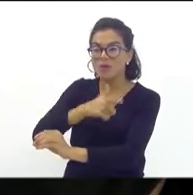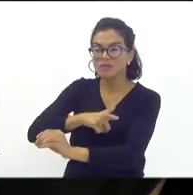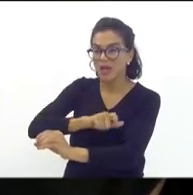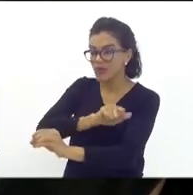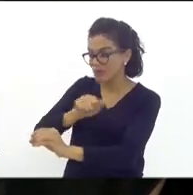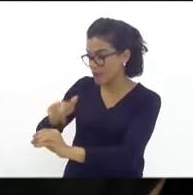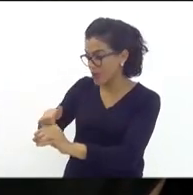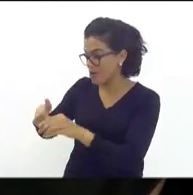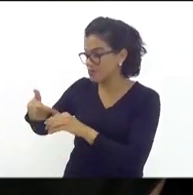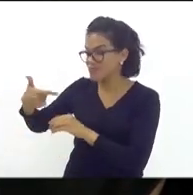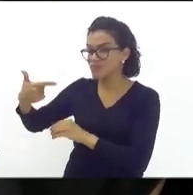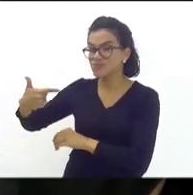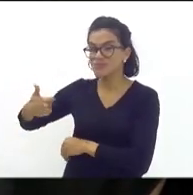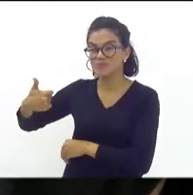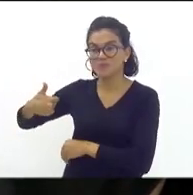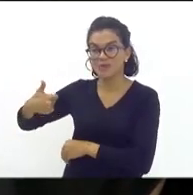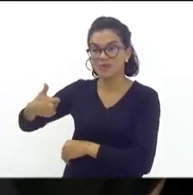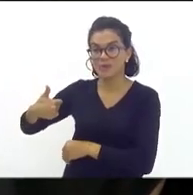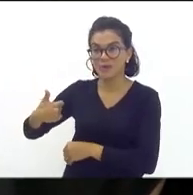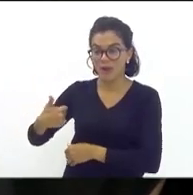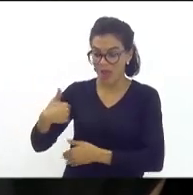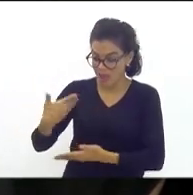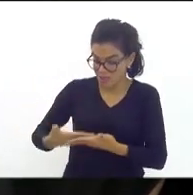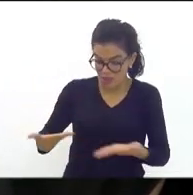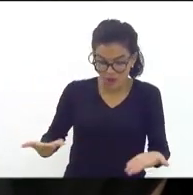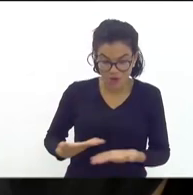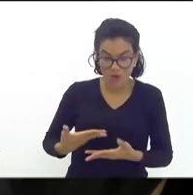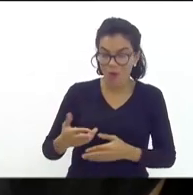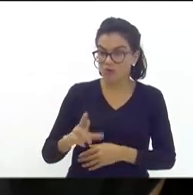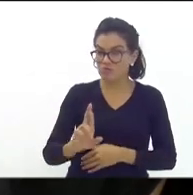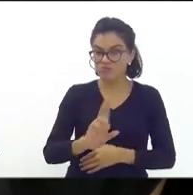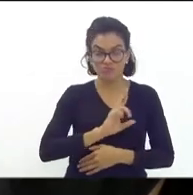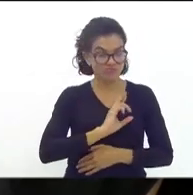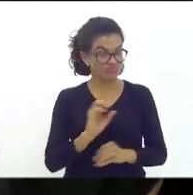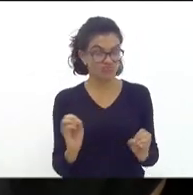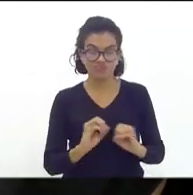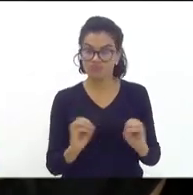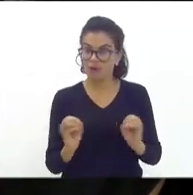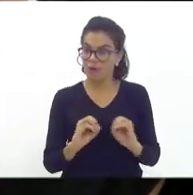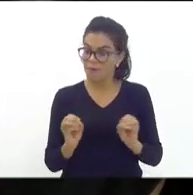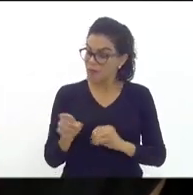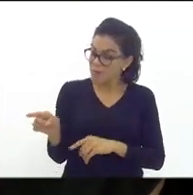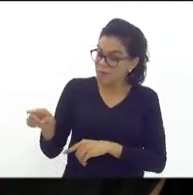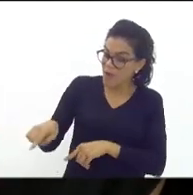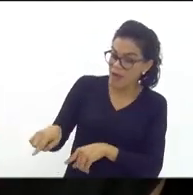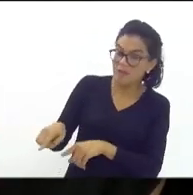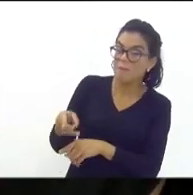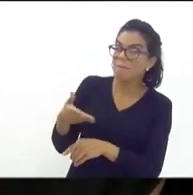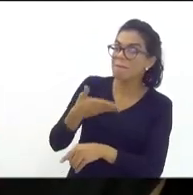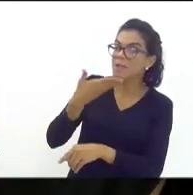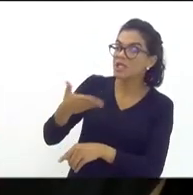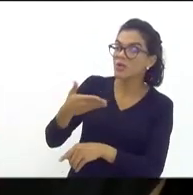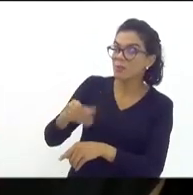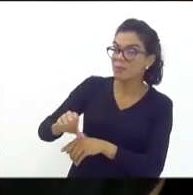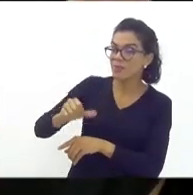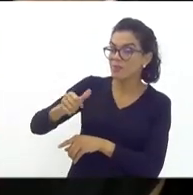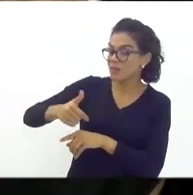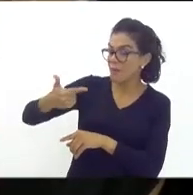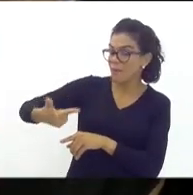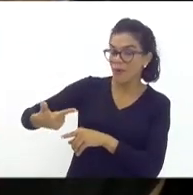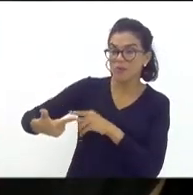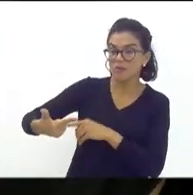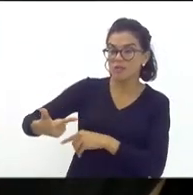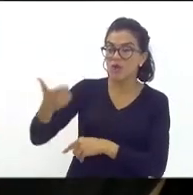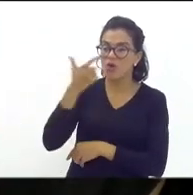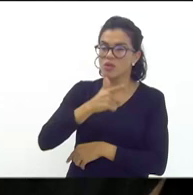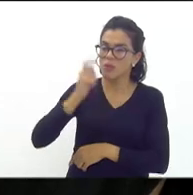seu Antônio até hoje não teve uma justificativa nenhuma resposta de nada o vizinho dele pediu depois dele e conseguiu